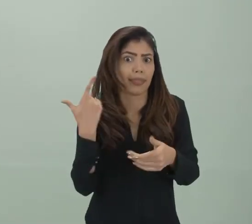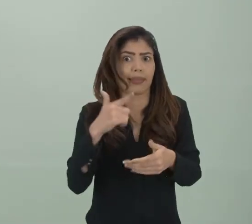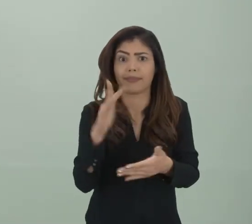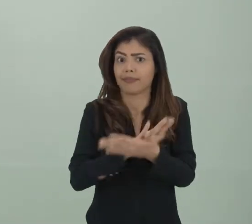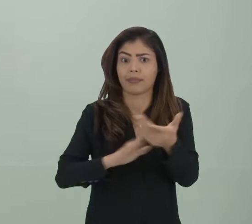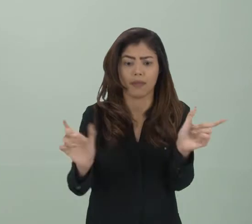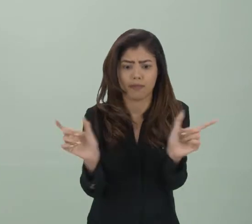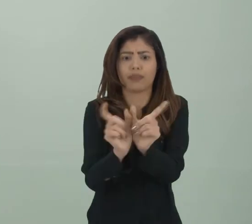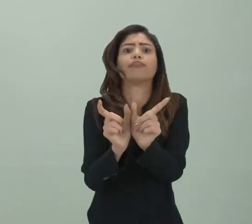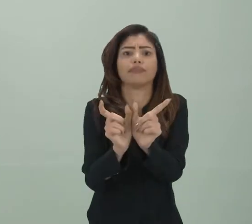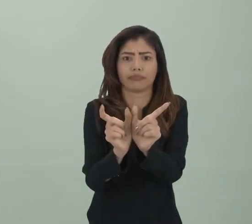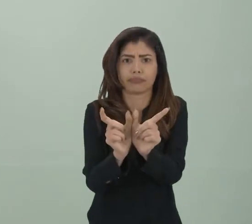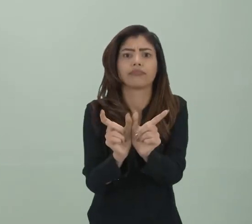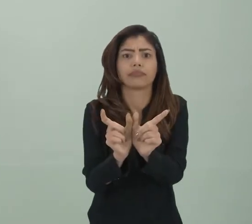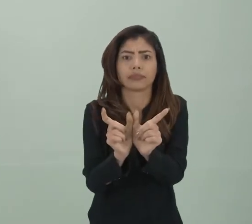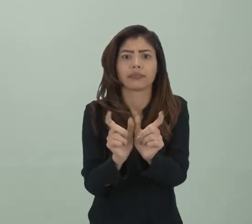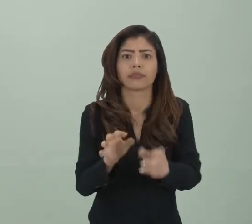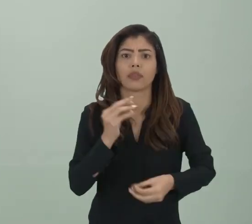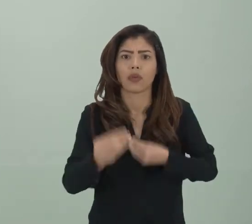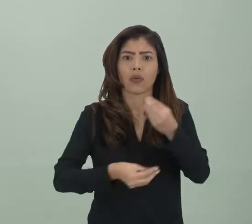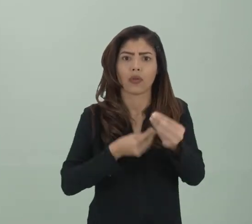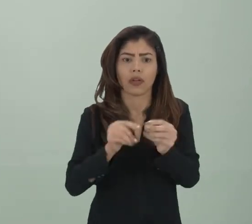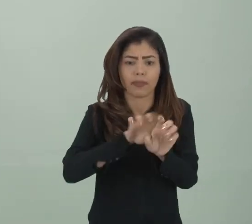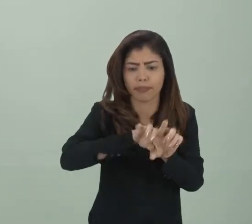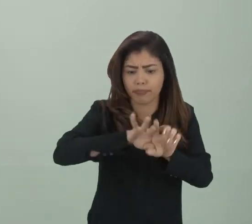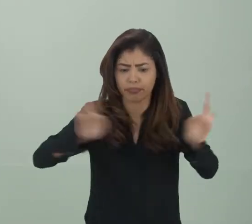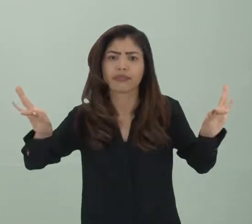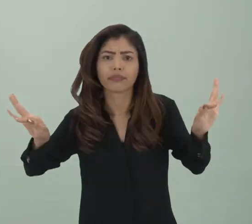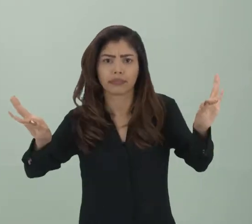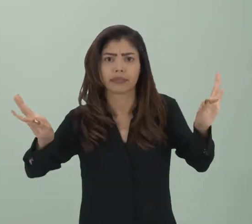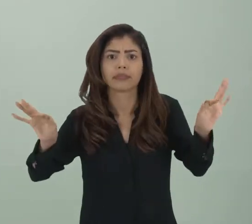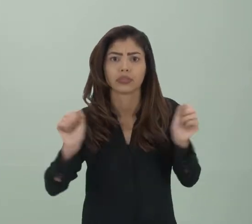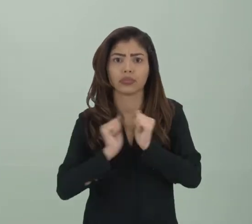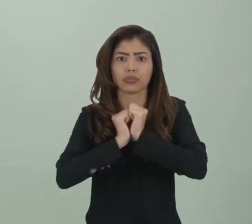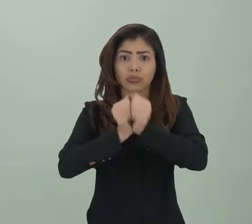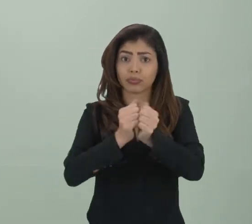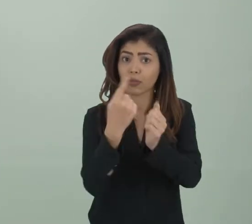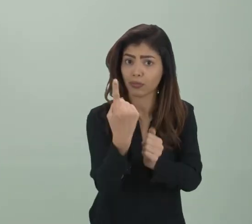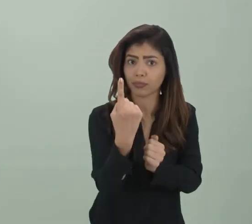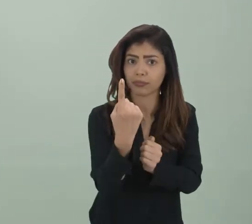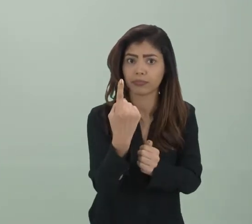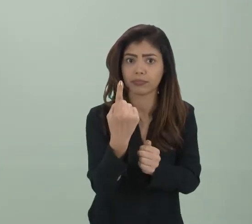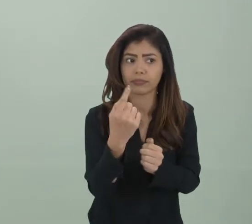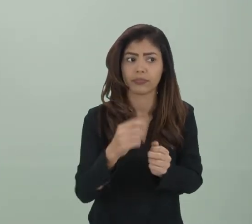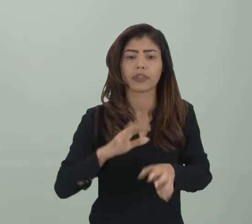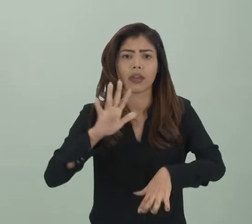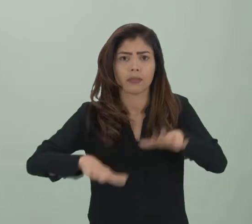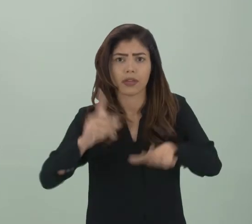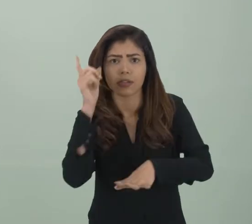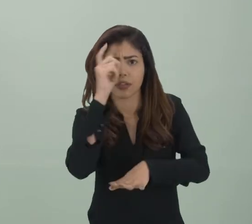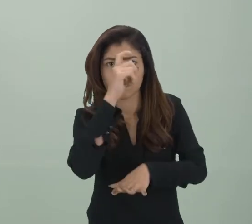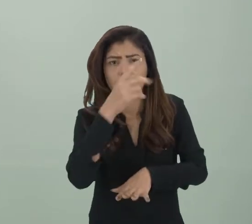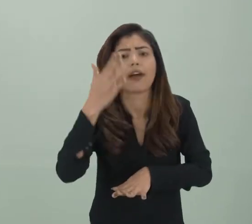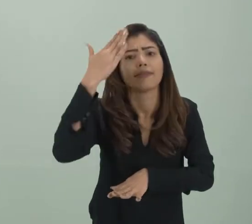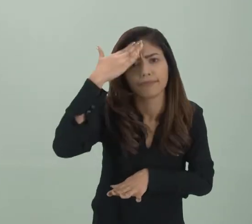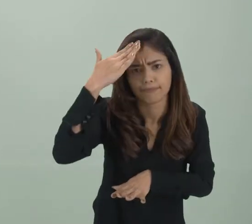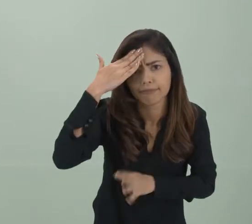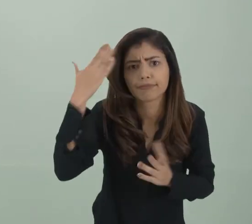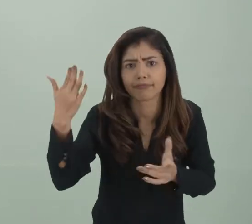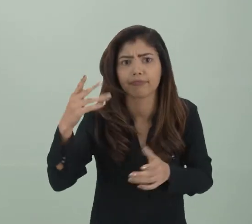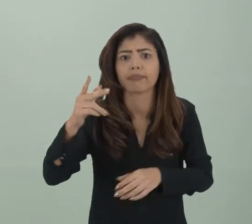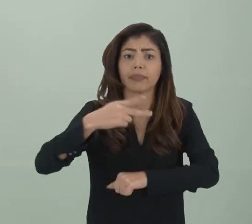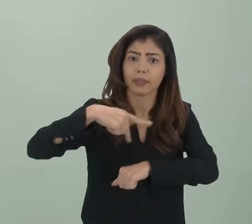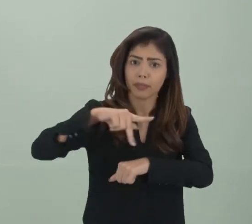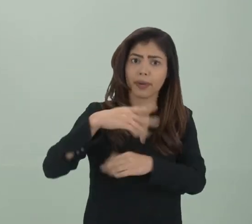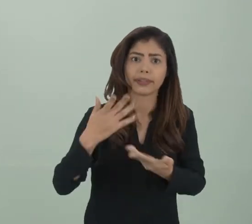existe. As palavras são faladas como se fosse uma única. Por isso a dificuldade de compreensão na região